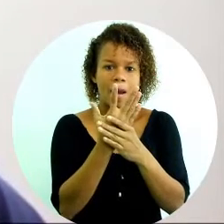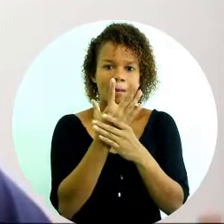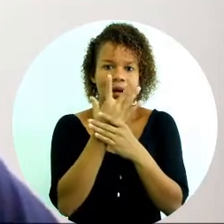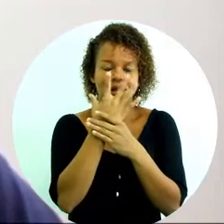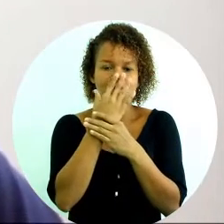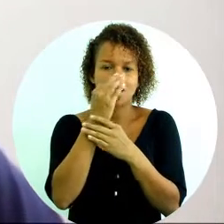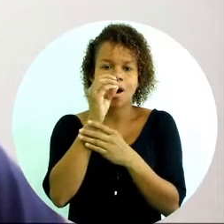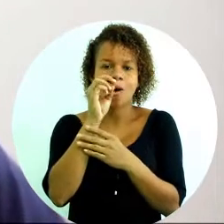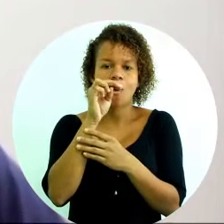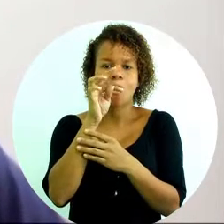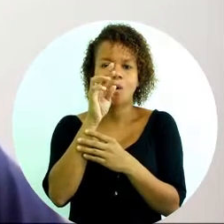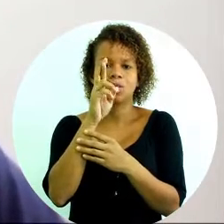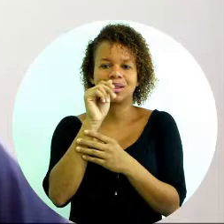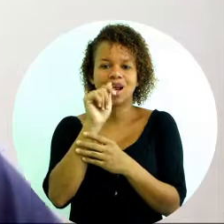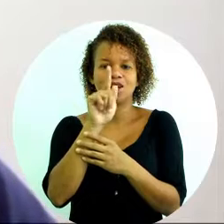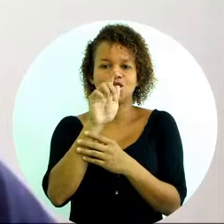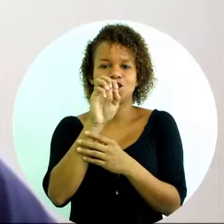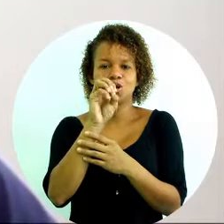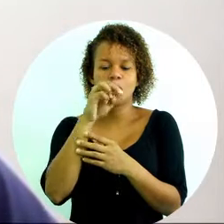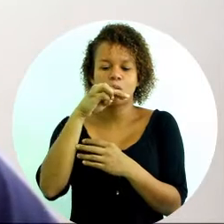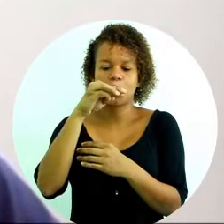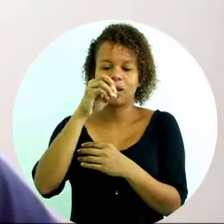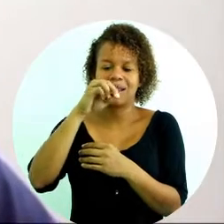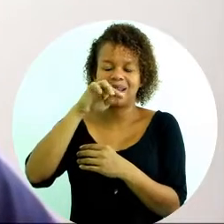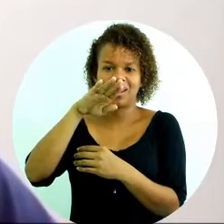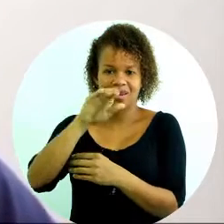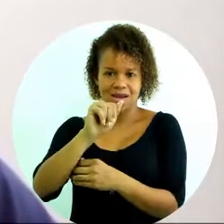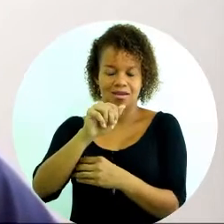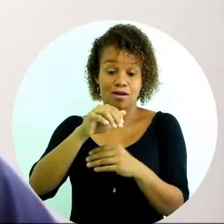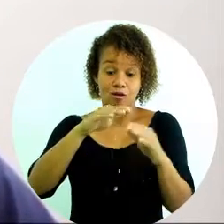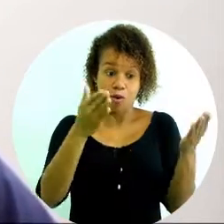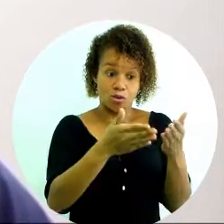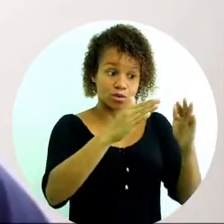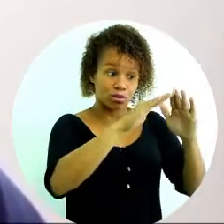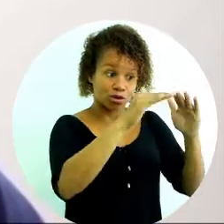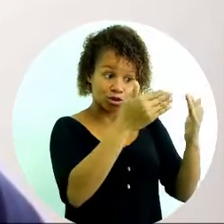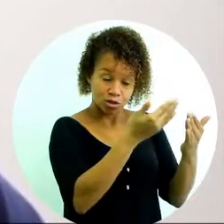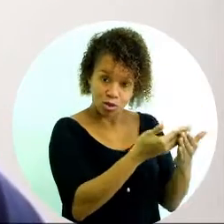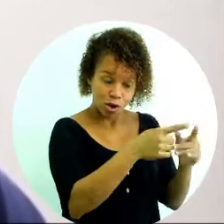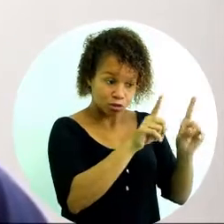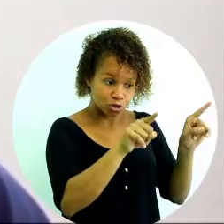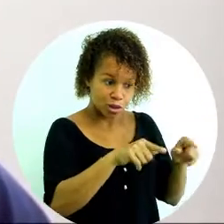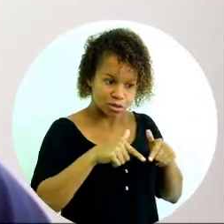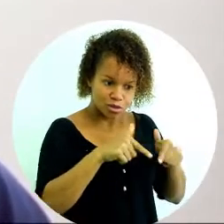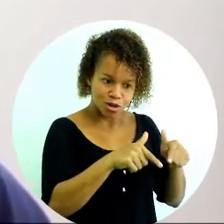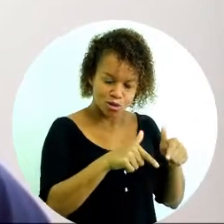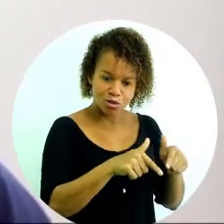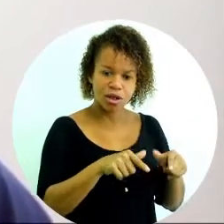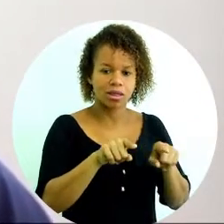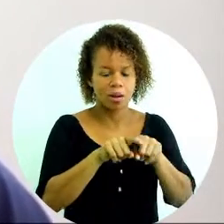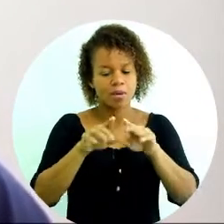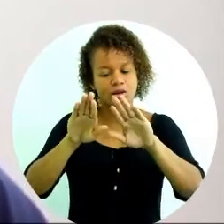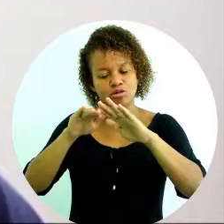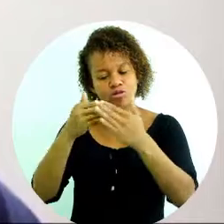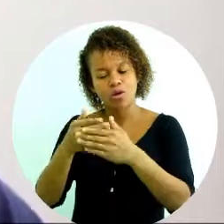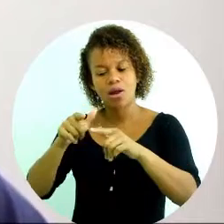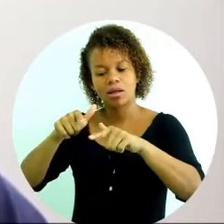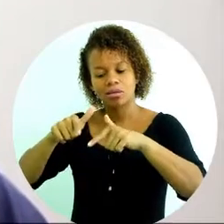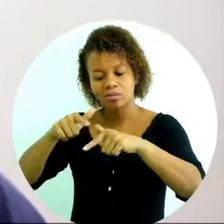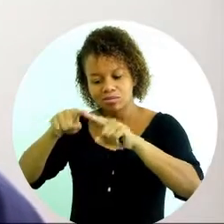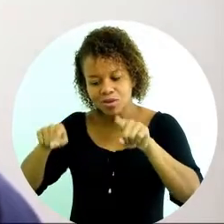uma contra-hegemonia. Nesse sentido, a escola é um espaço de luta e um espaço